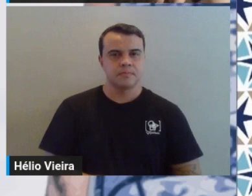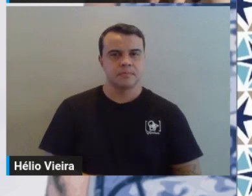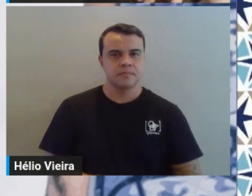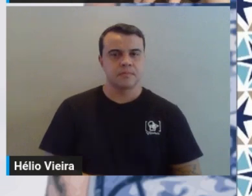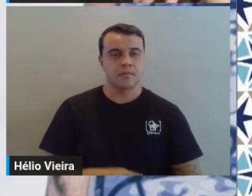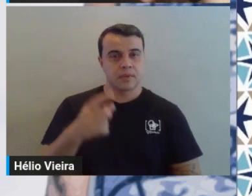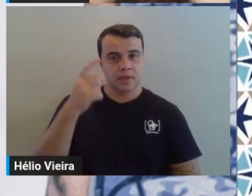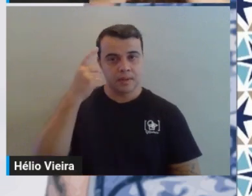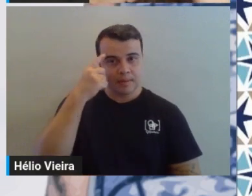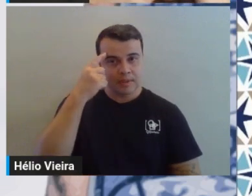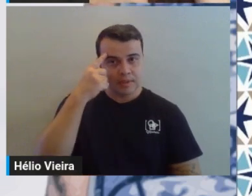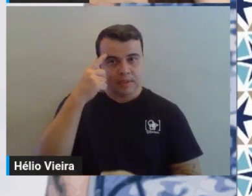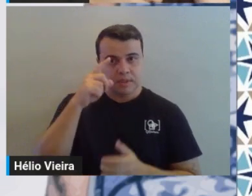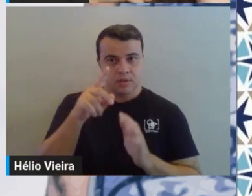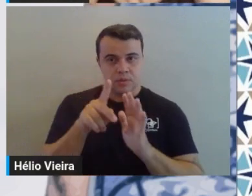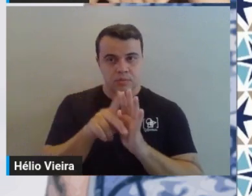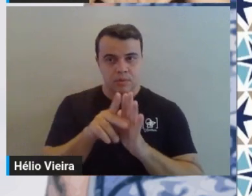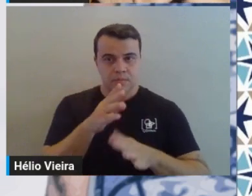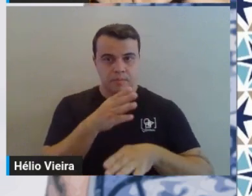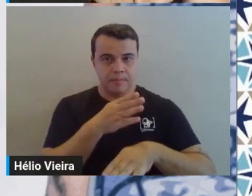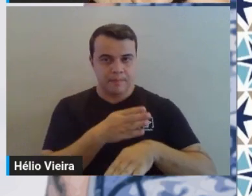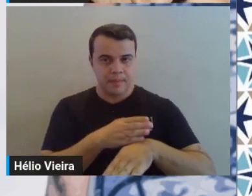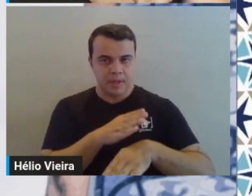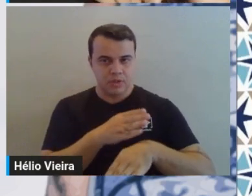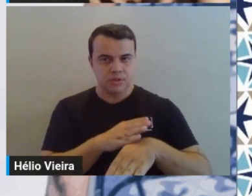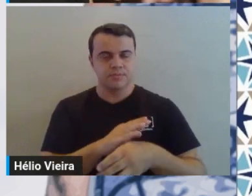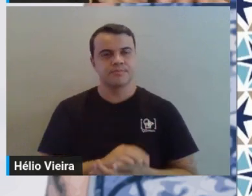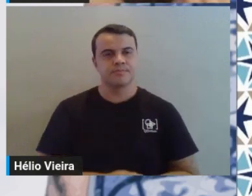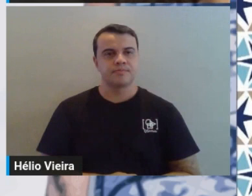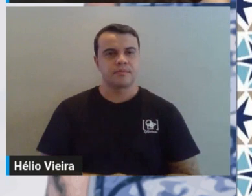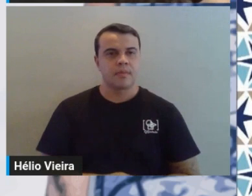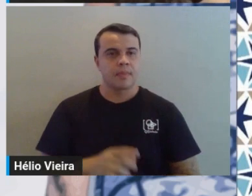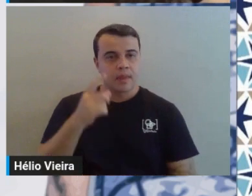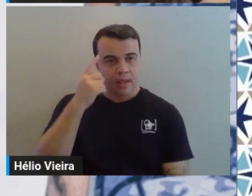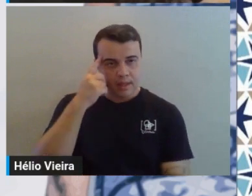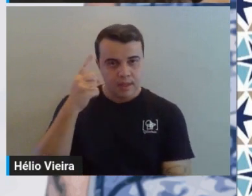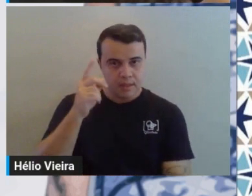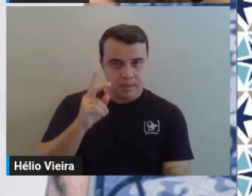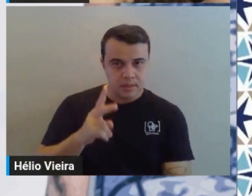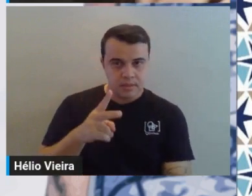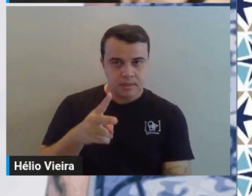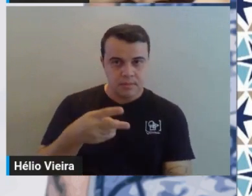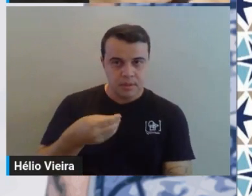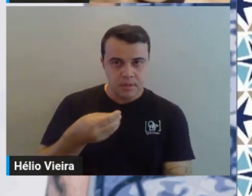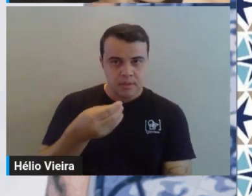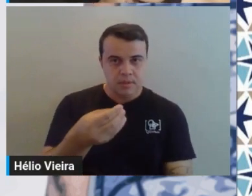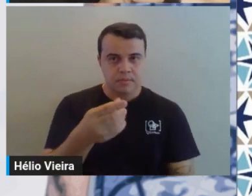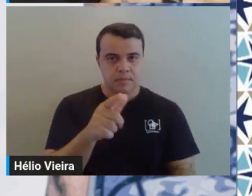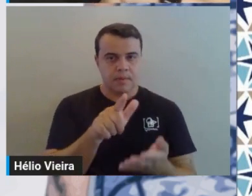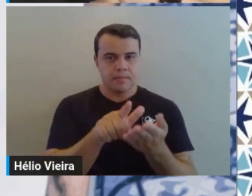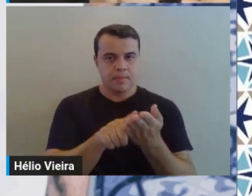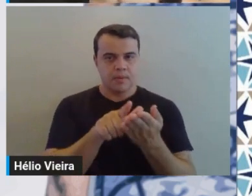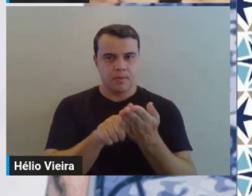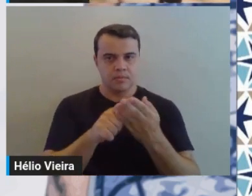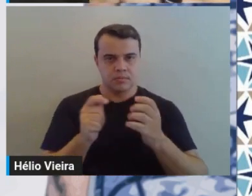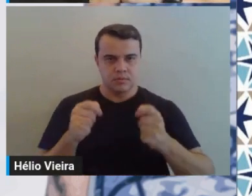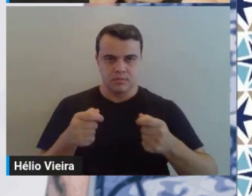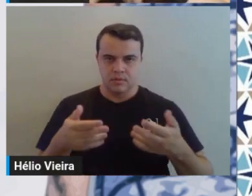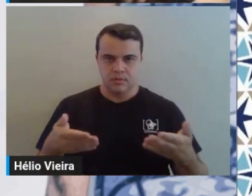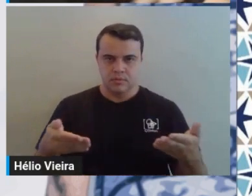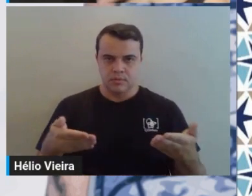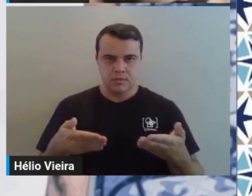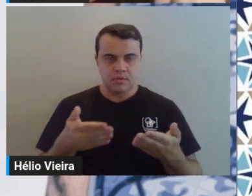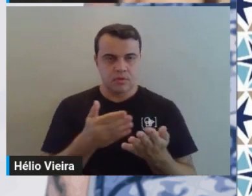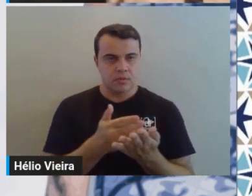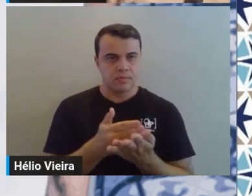Pensando na parte prática, né? A ideia é distribuir os papéis e começar